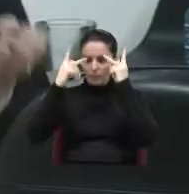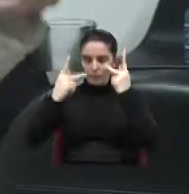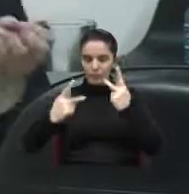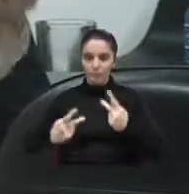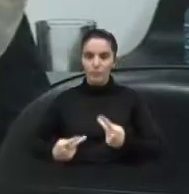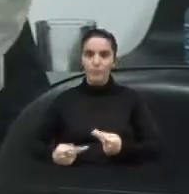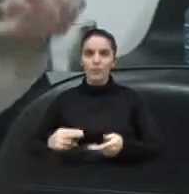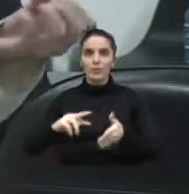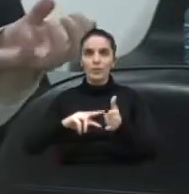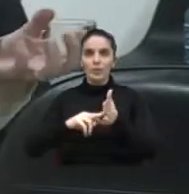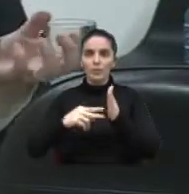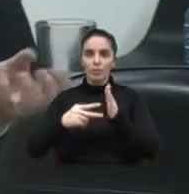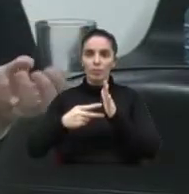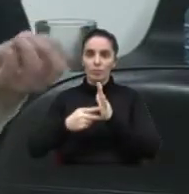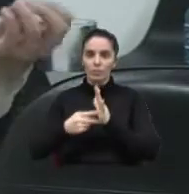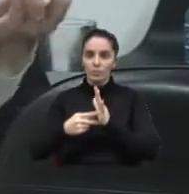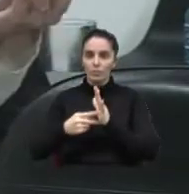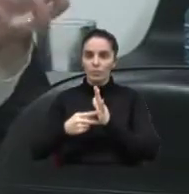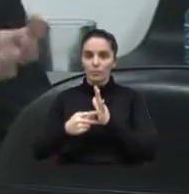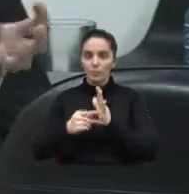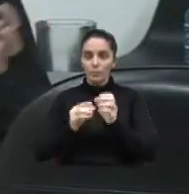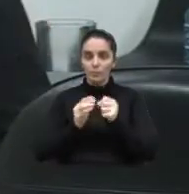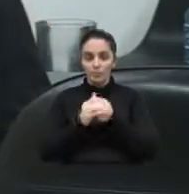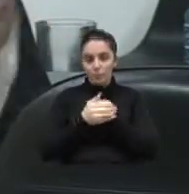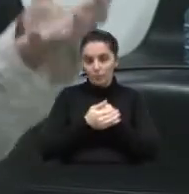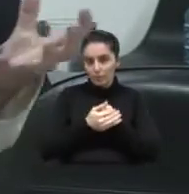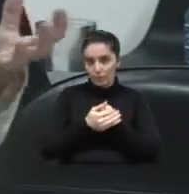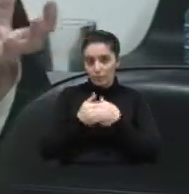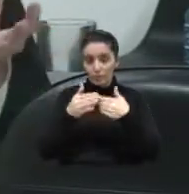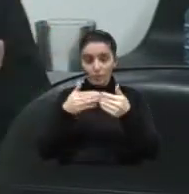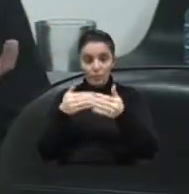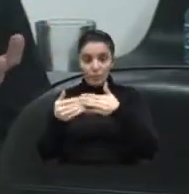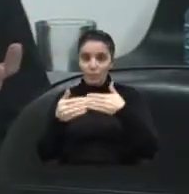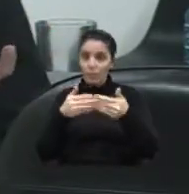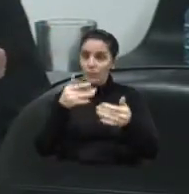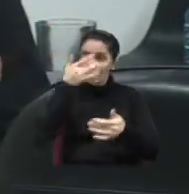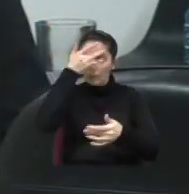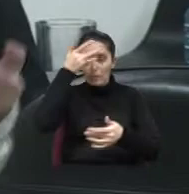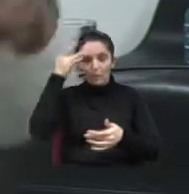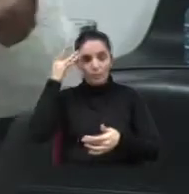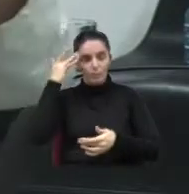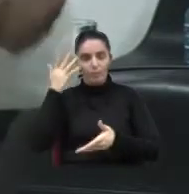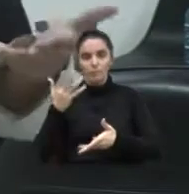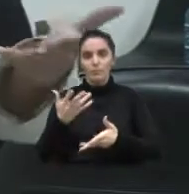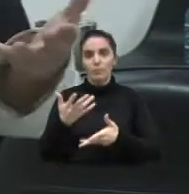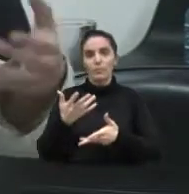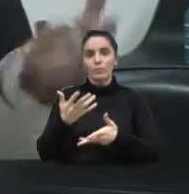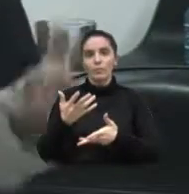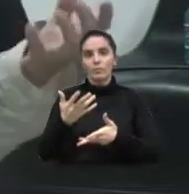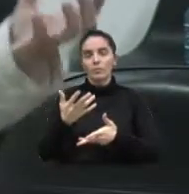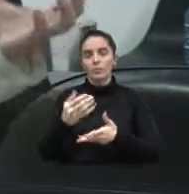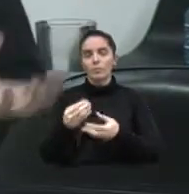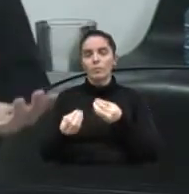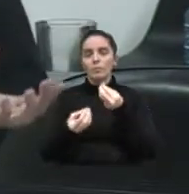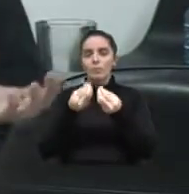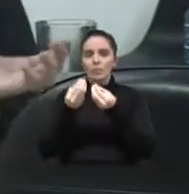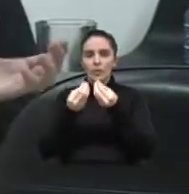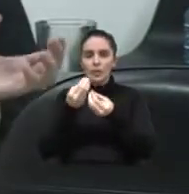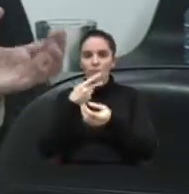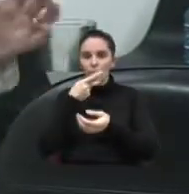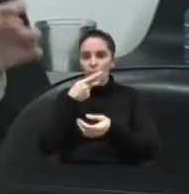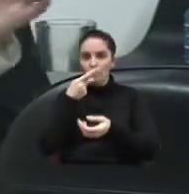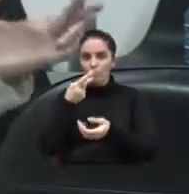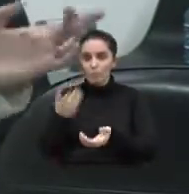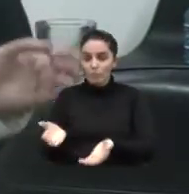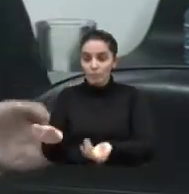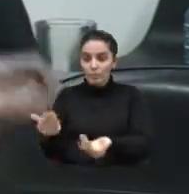fazer. Nós temos que tomar muito cuidado. E, às vezes, a forma que a gente coloca, a gente só estimula esse tipo de pensamento,